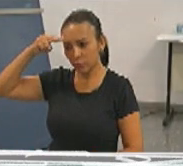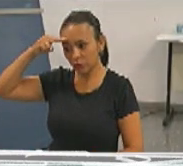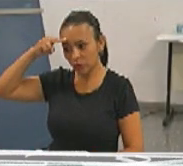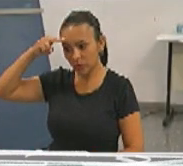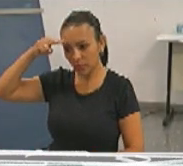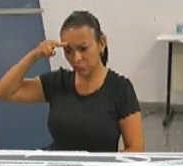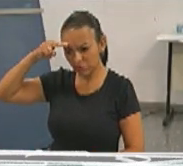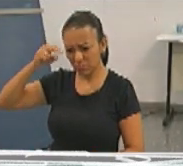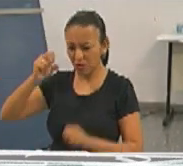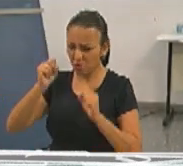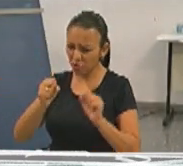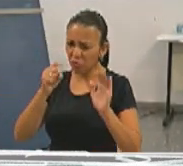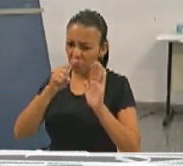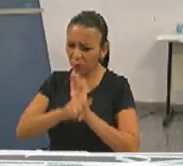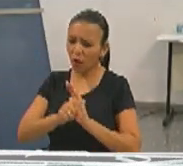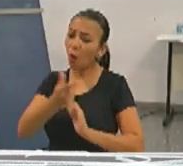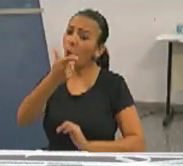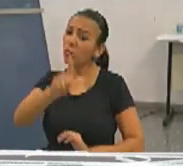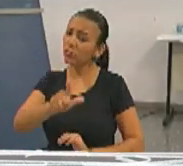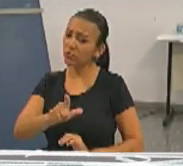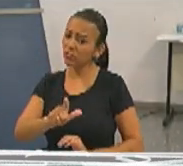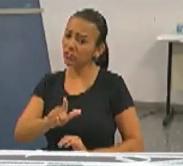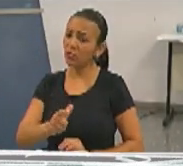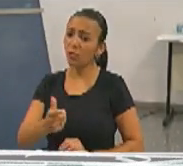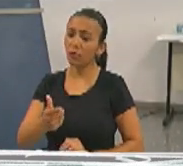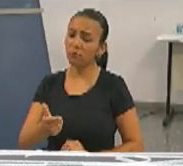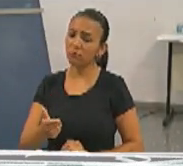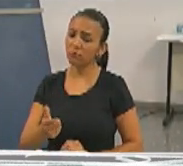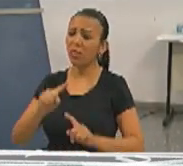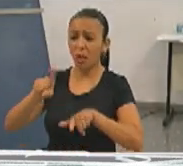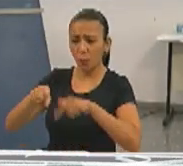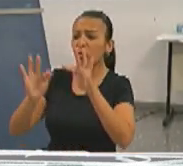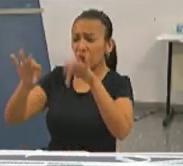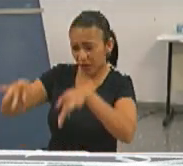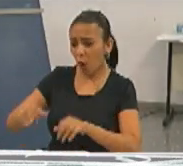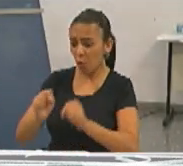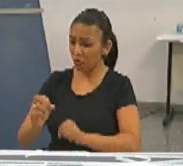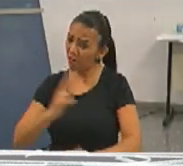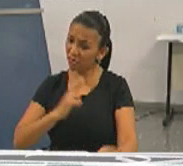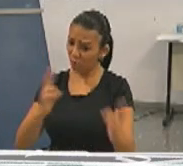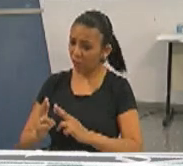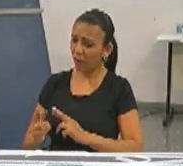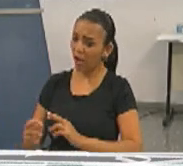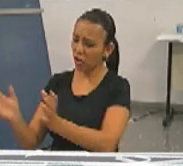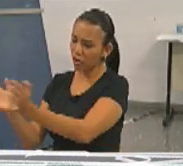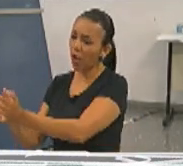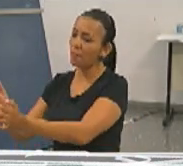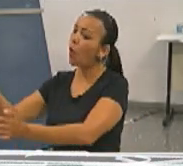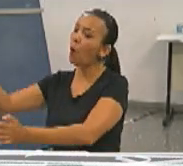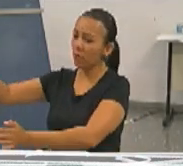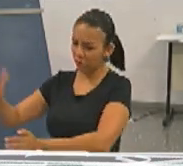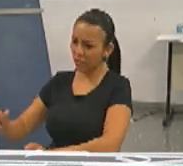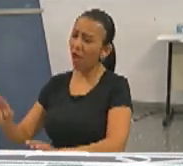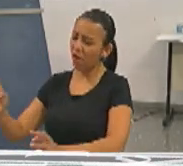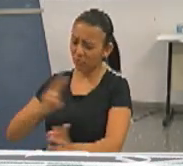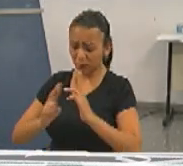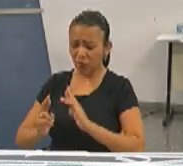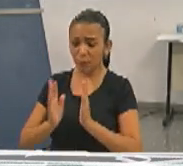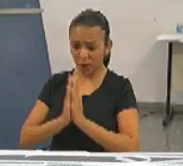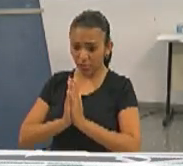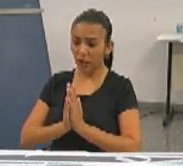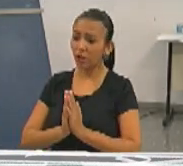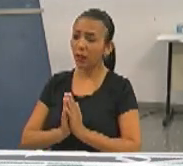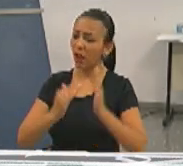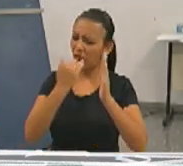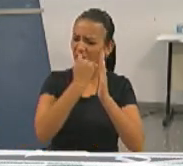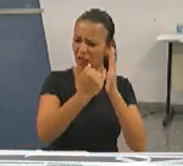possível, os outros candidatos na finalização ou em um outro tempo, que responda a pergunta sobre a lista